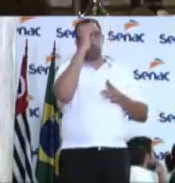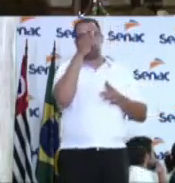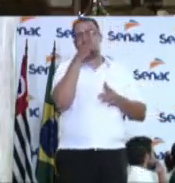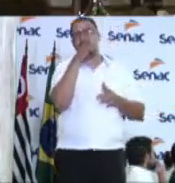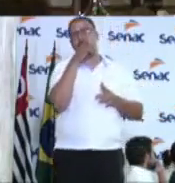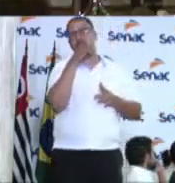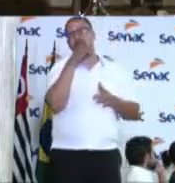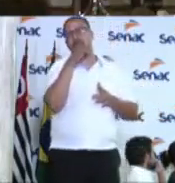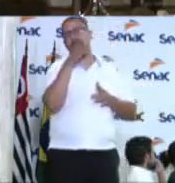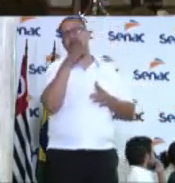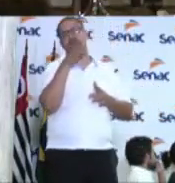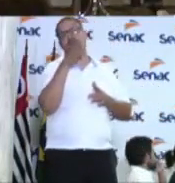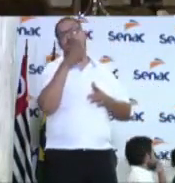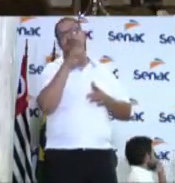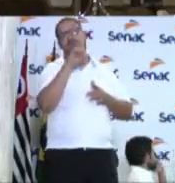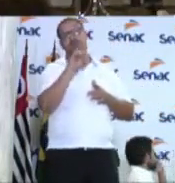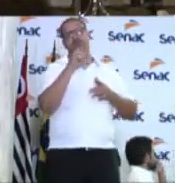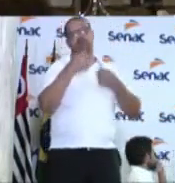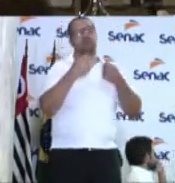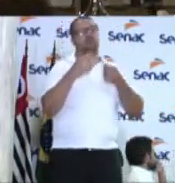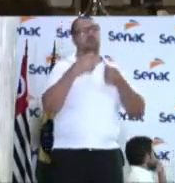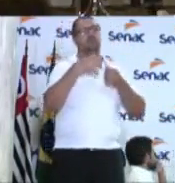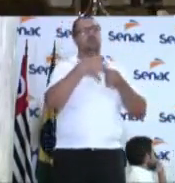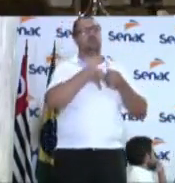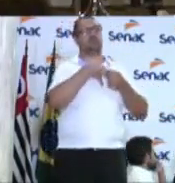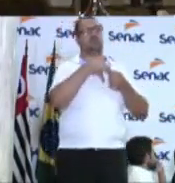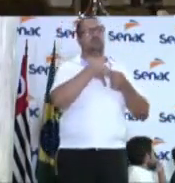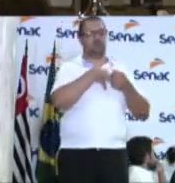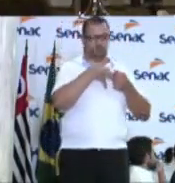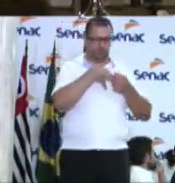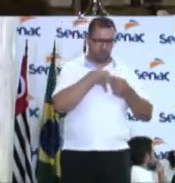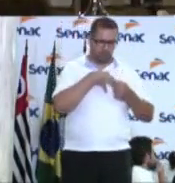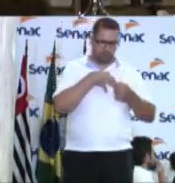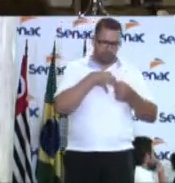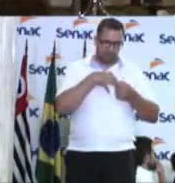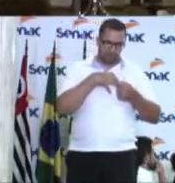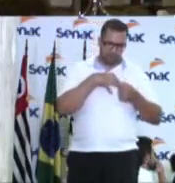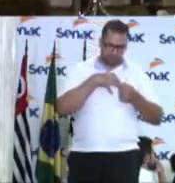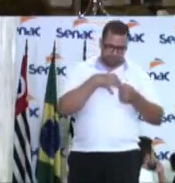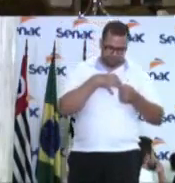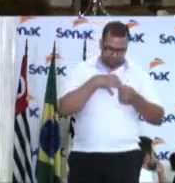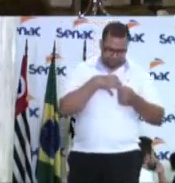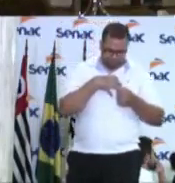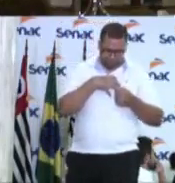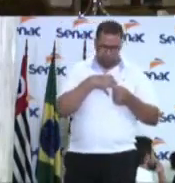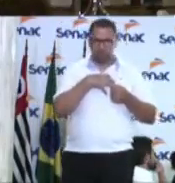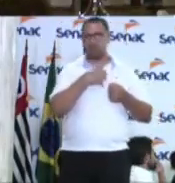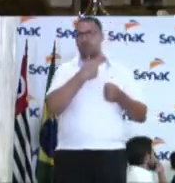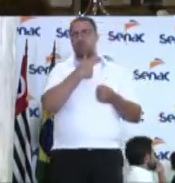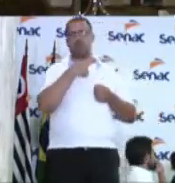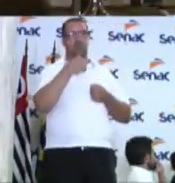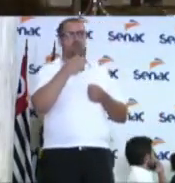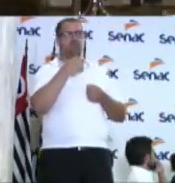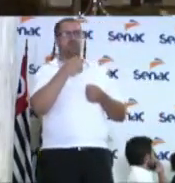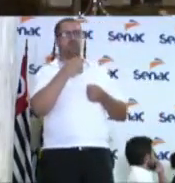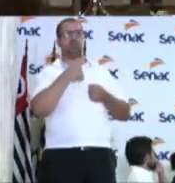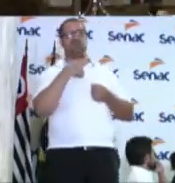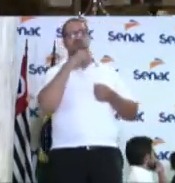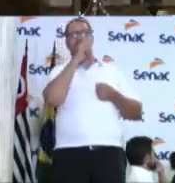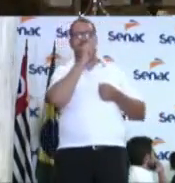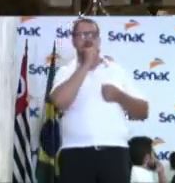existe, menos necessidade a marca tem de tipo, gritar, eu sou laranja, de eu sou... Muleta, né?